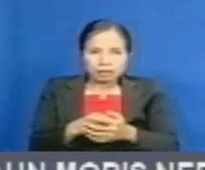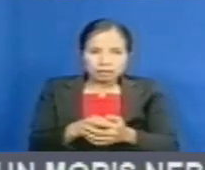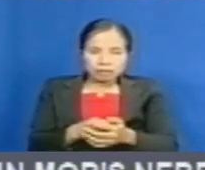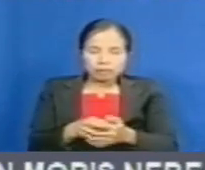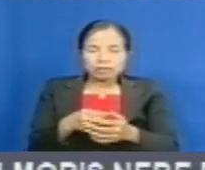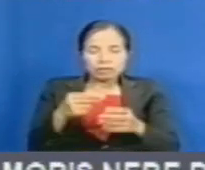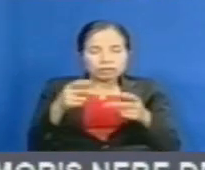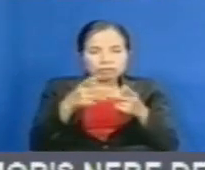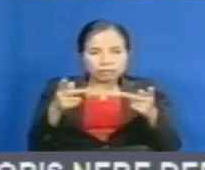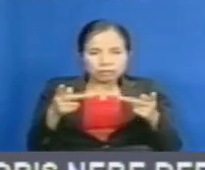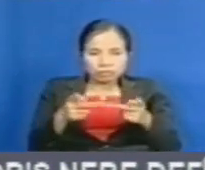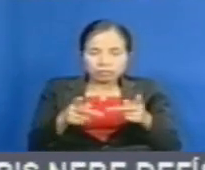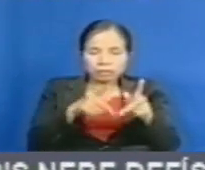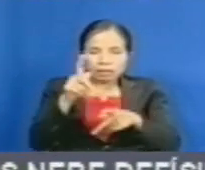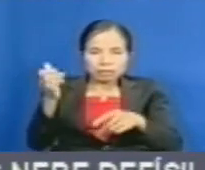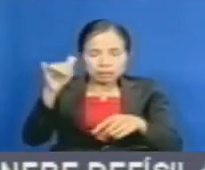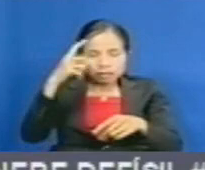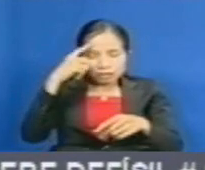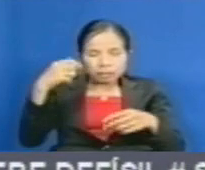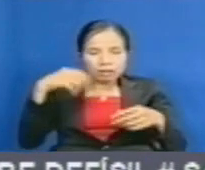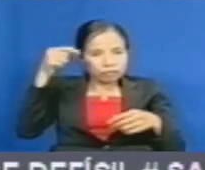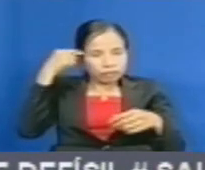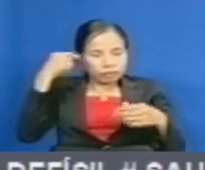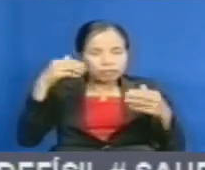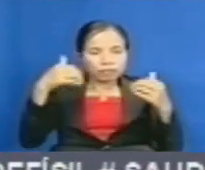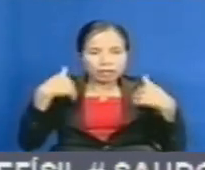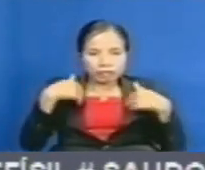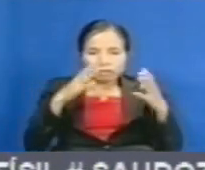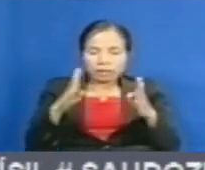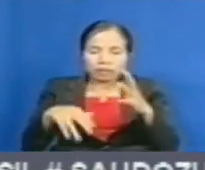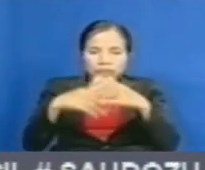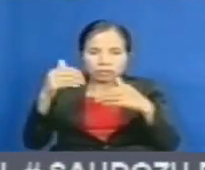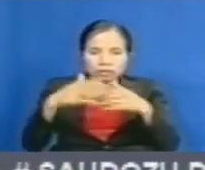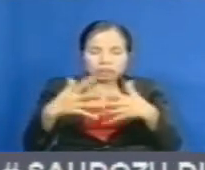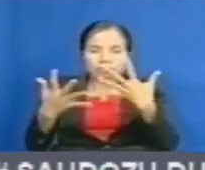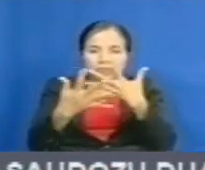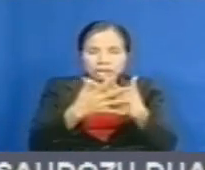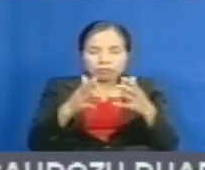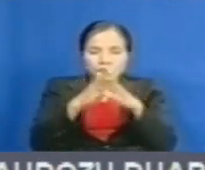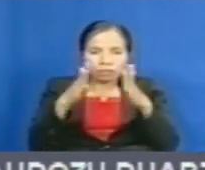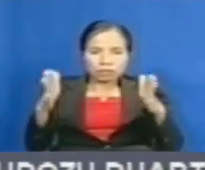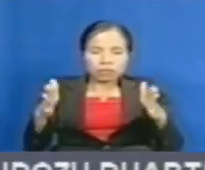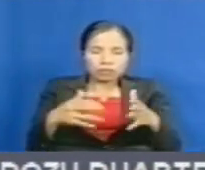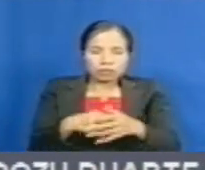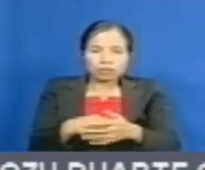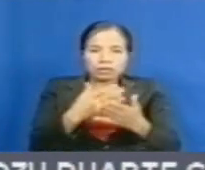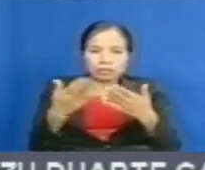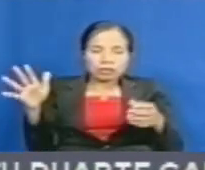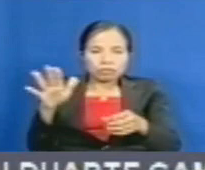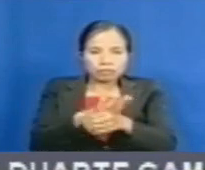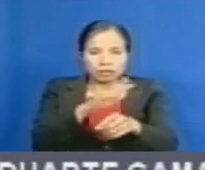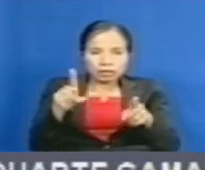Sira. Tang ne governo Iha plano a tu construir tan prisão Botida honia facilidade completo